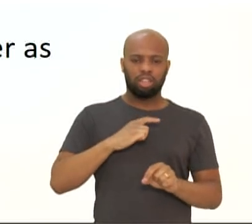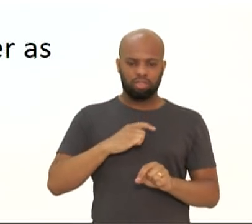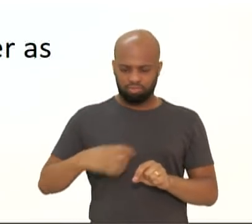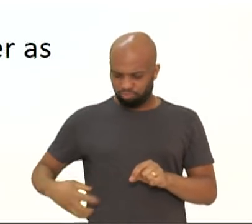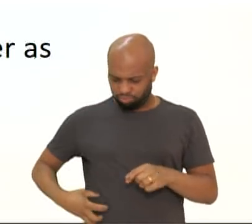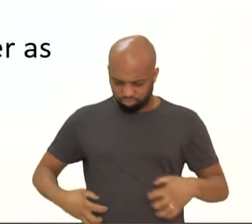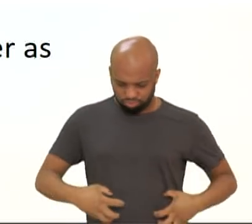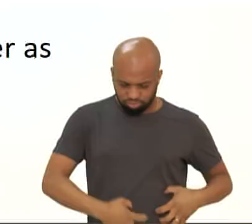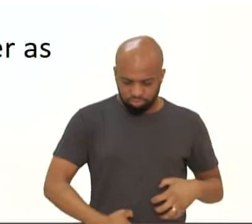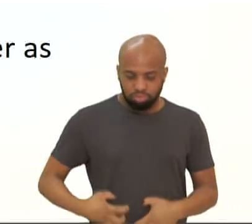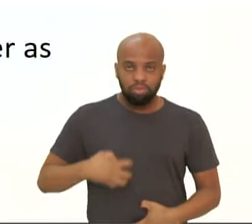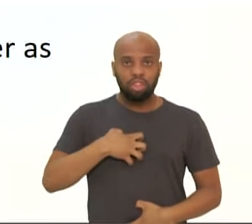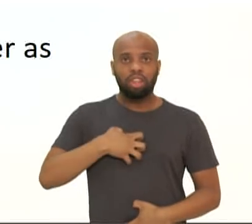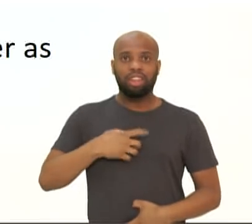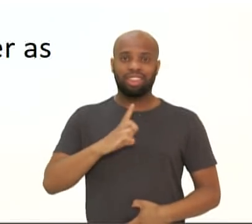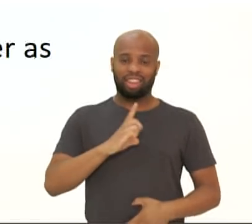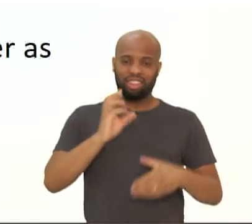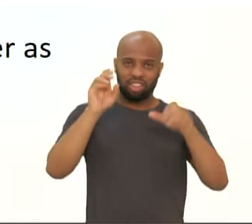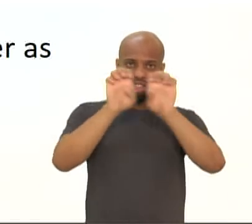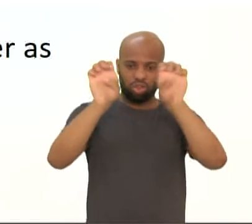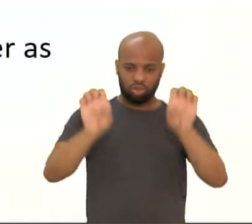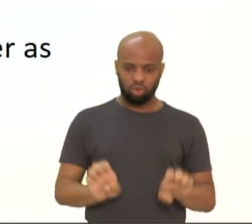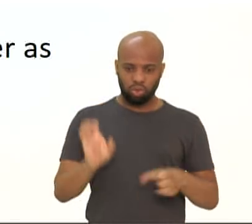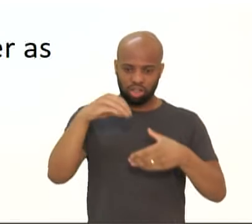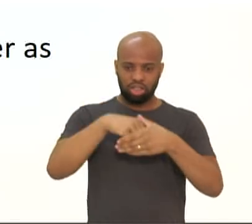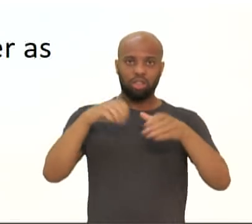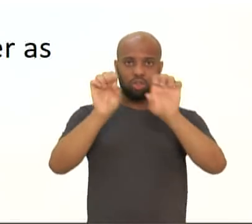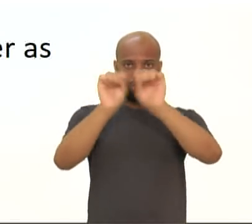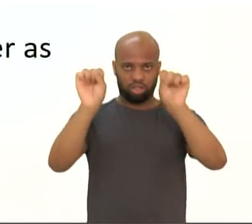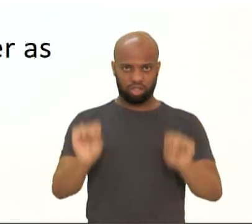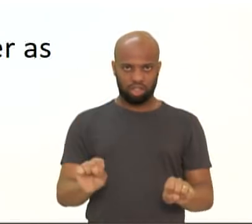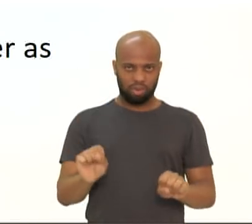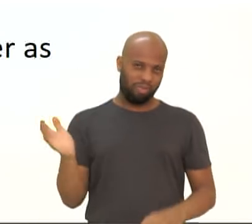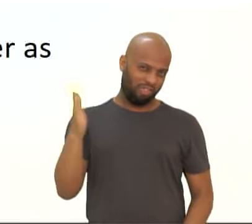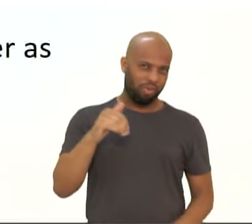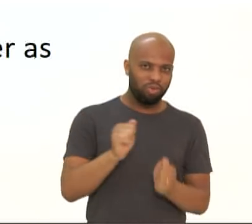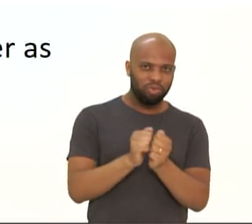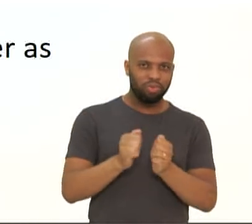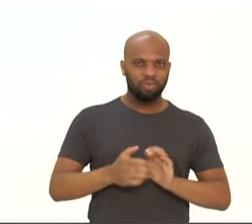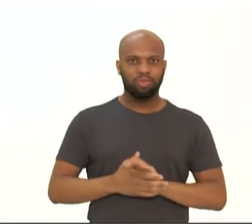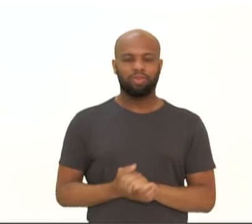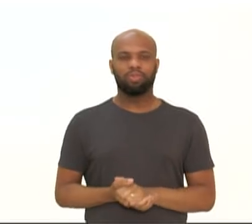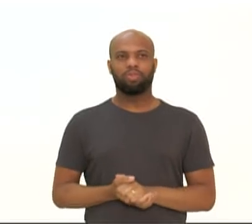as estruturas que fazem parte desse sistema. Vamos lá?